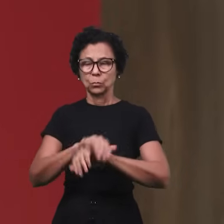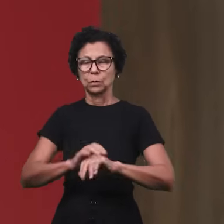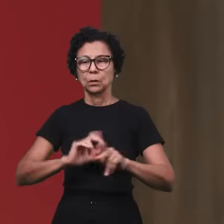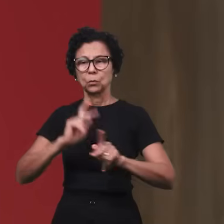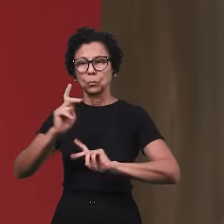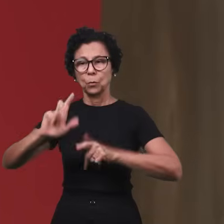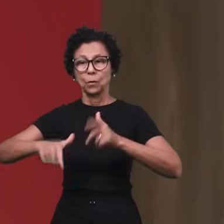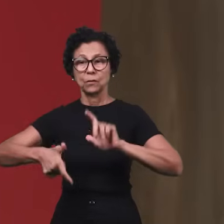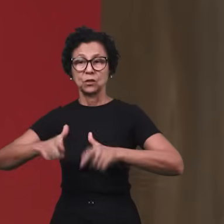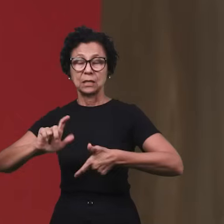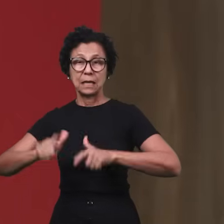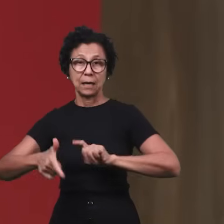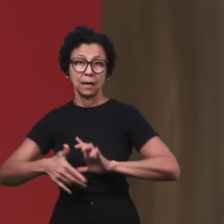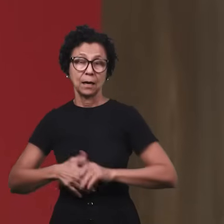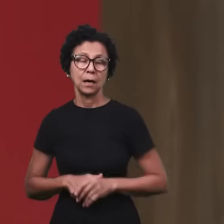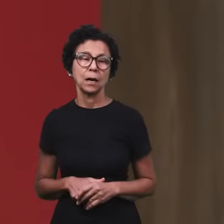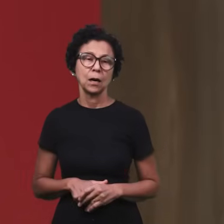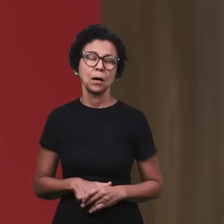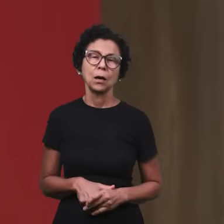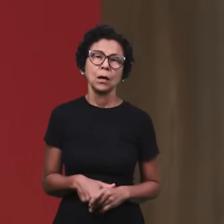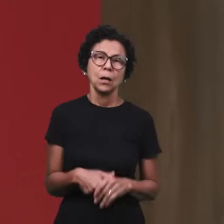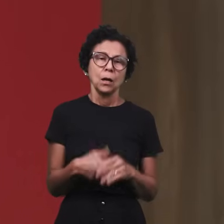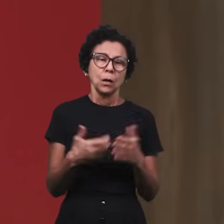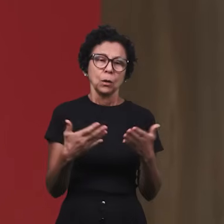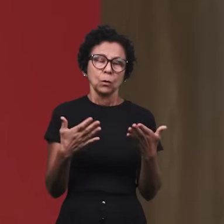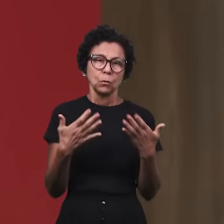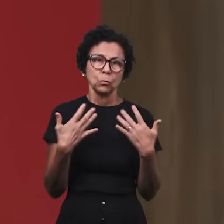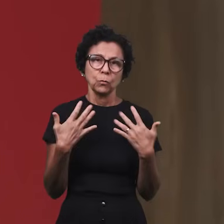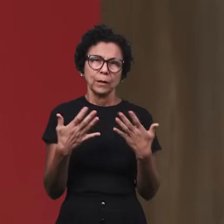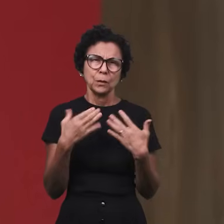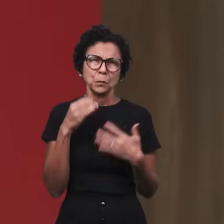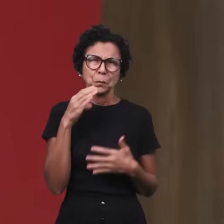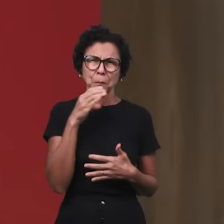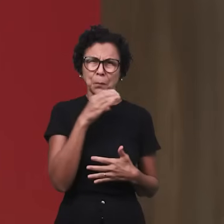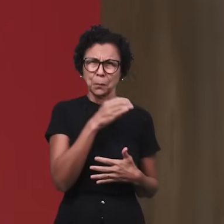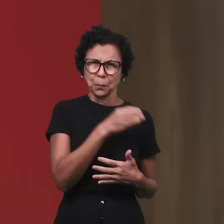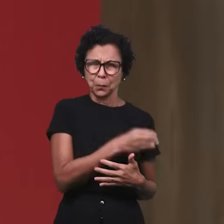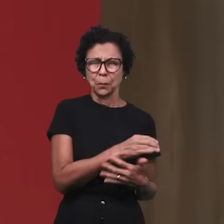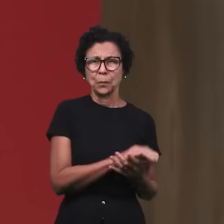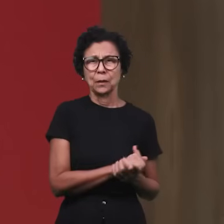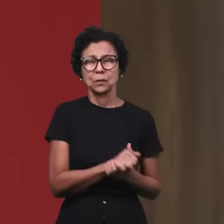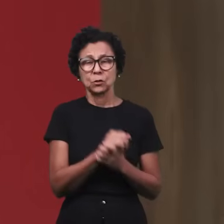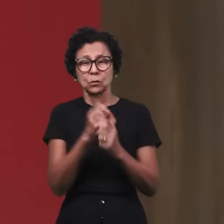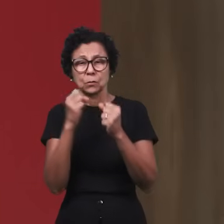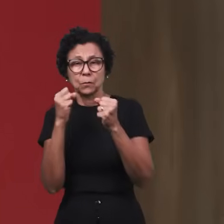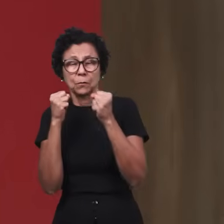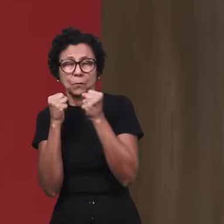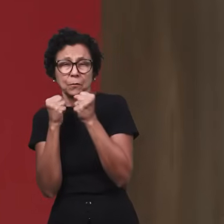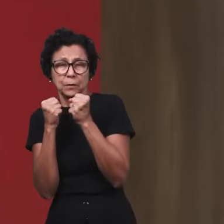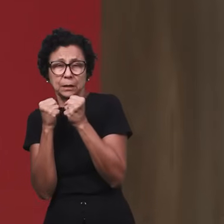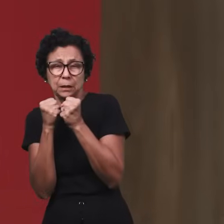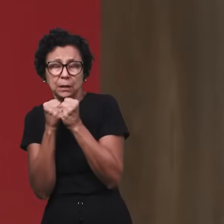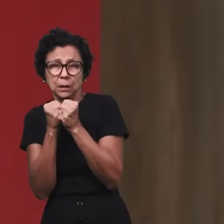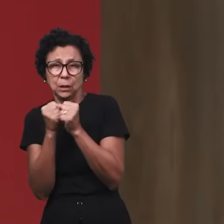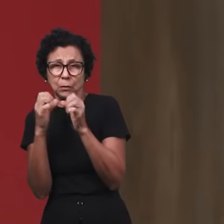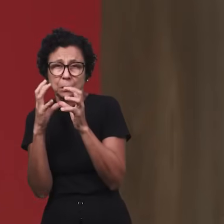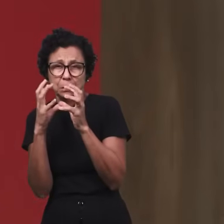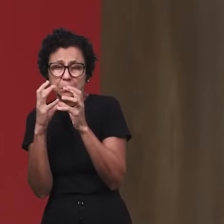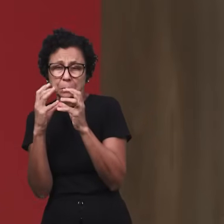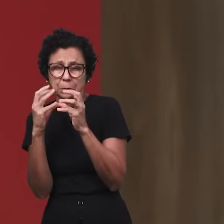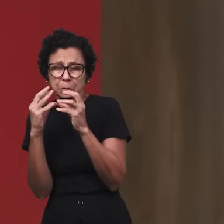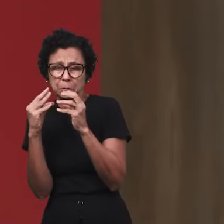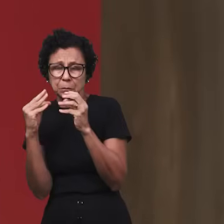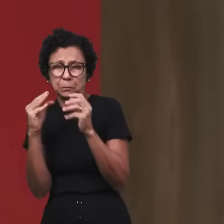é quente e o inverno ele é úmido. E existem algumas regiões ali, quanto mais as regiões